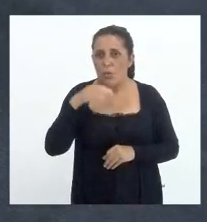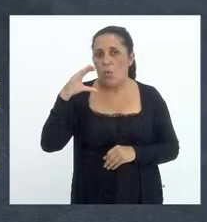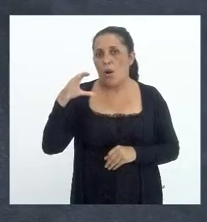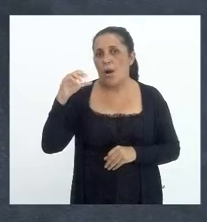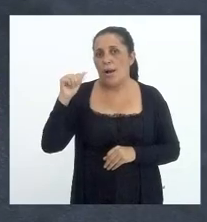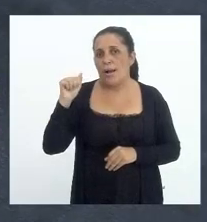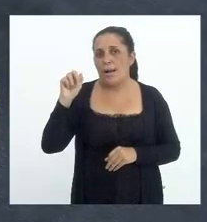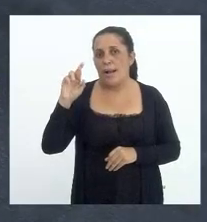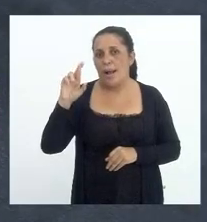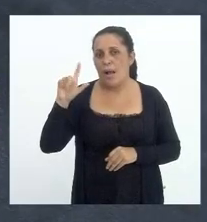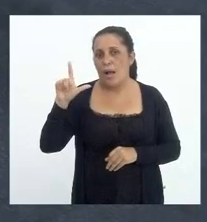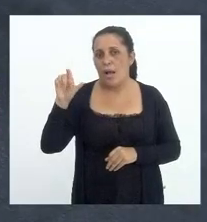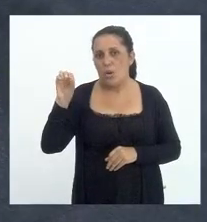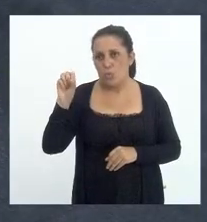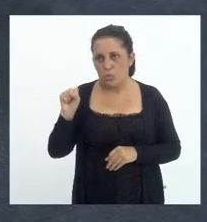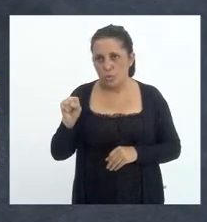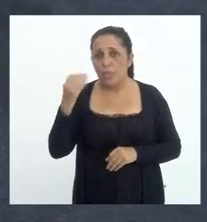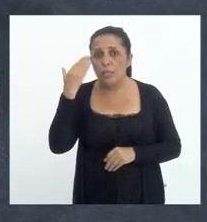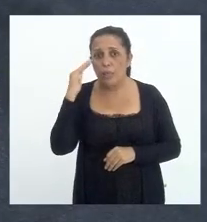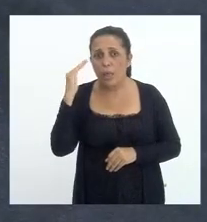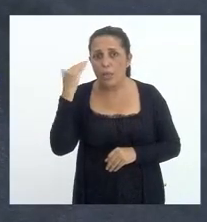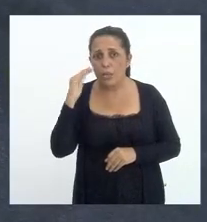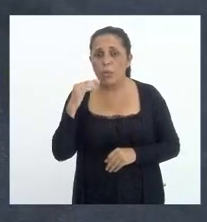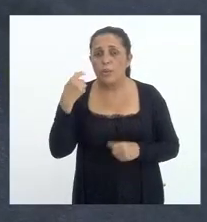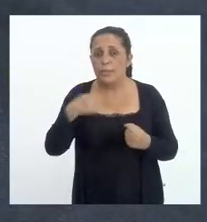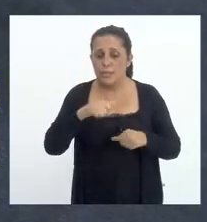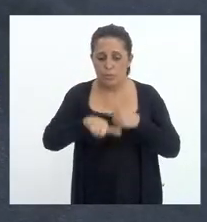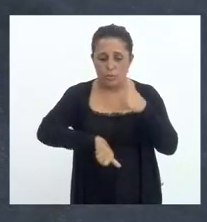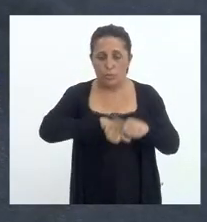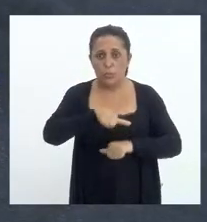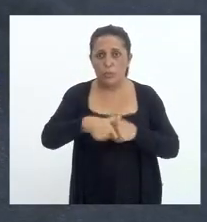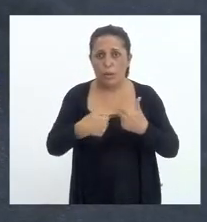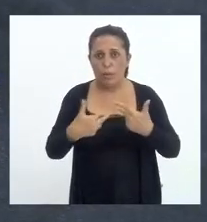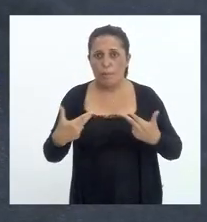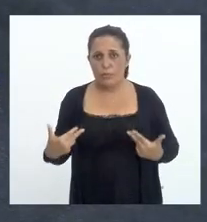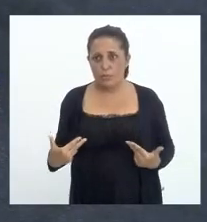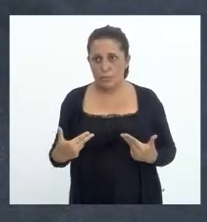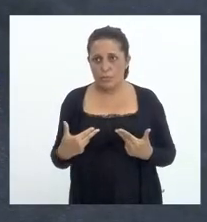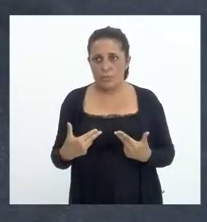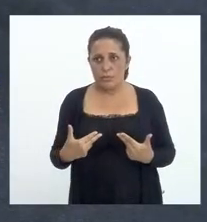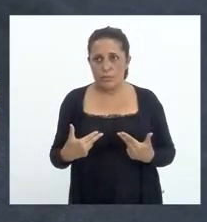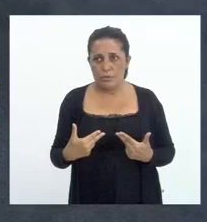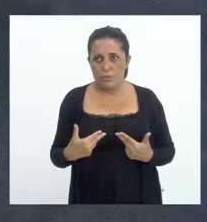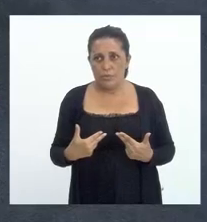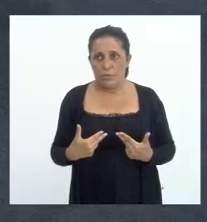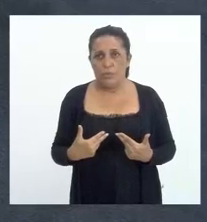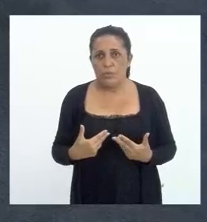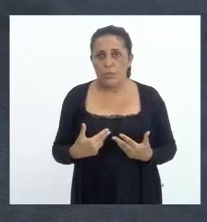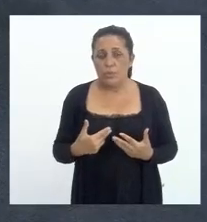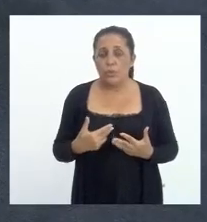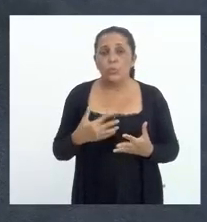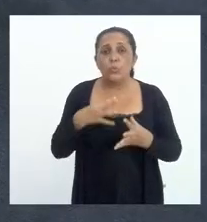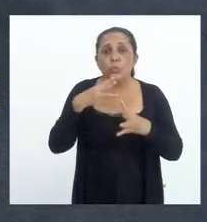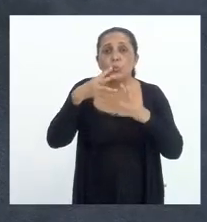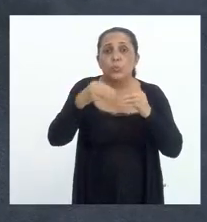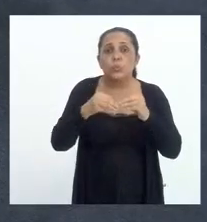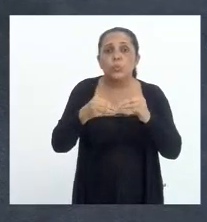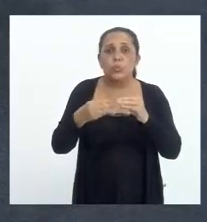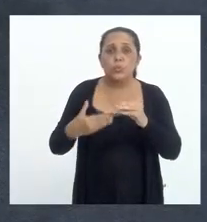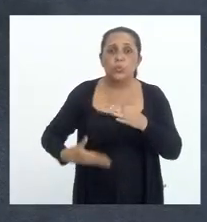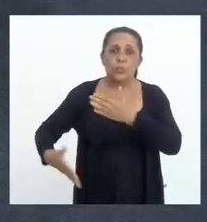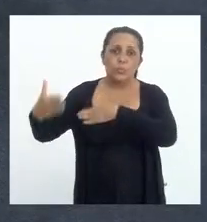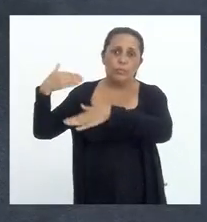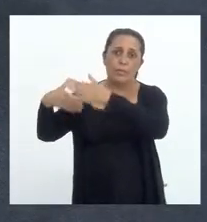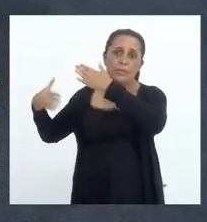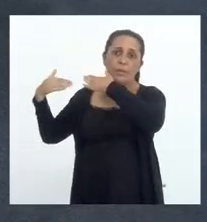Augusto, compreendo que nós temos que mudar algumas coisas. A longevidade mudou, muita coisa